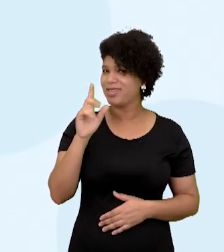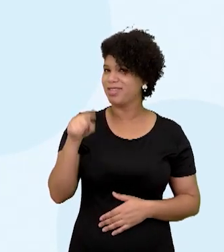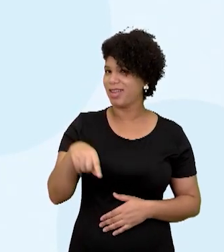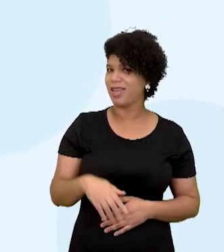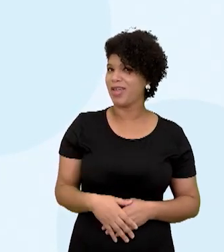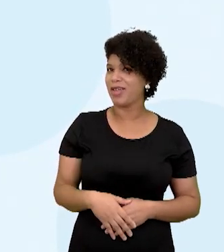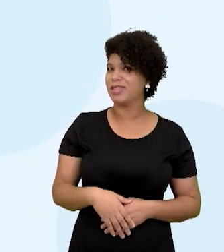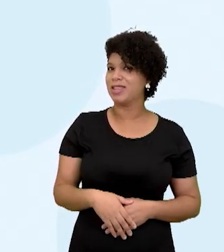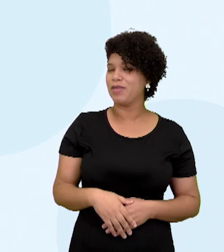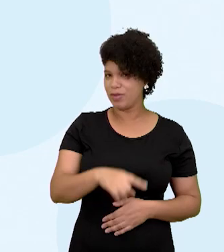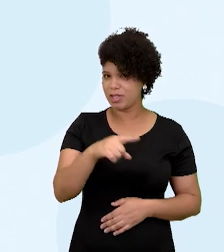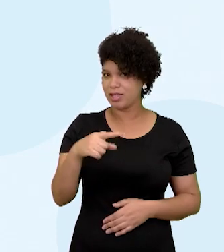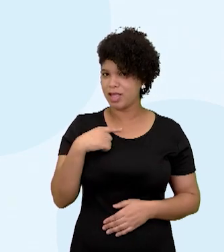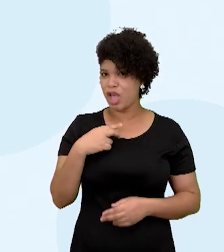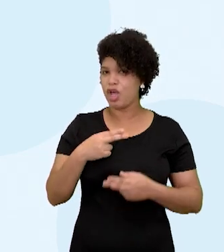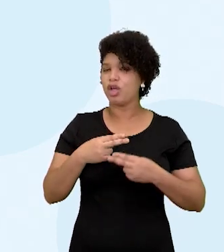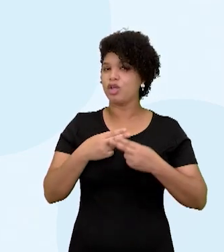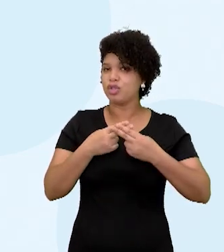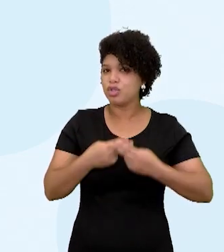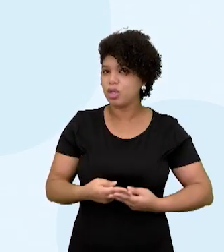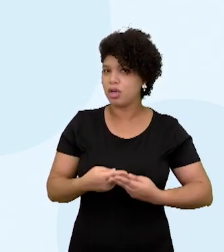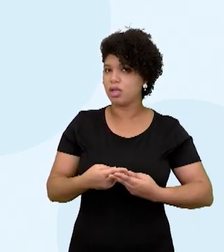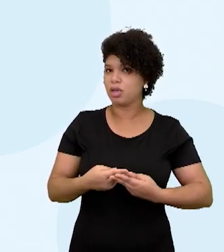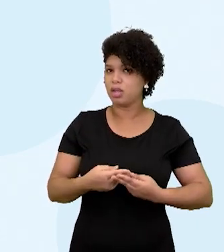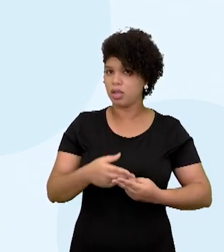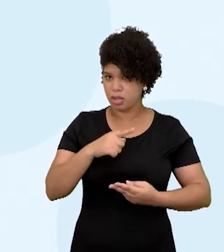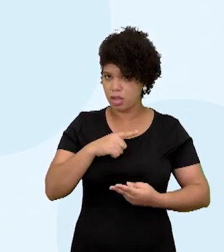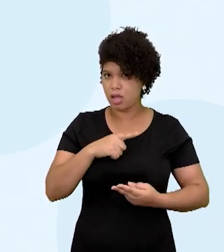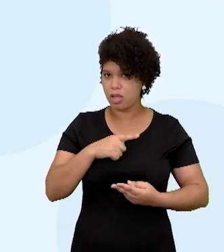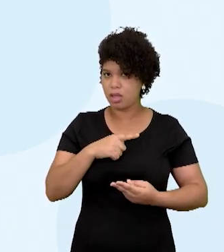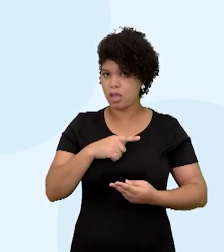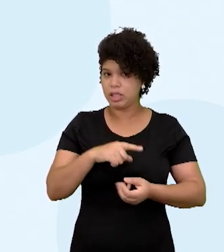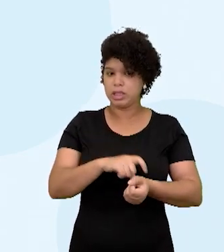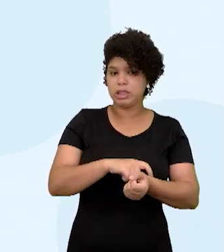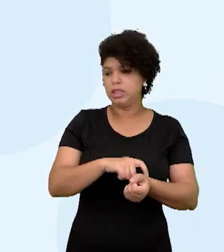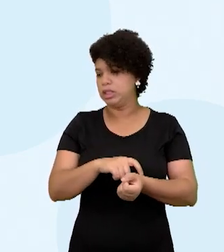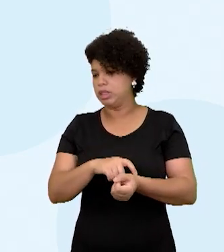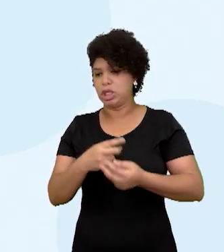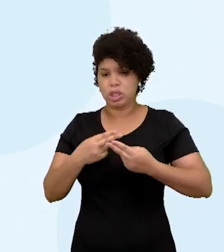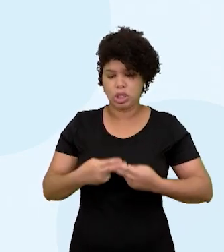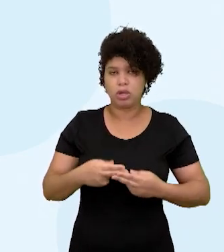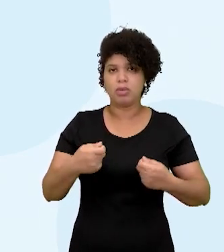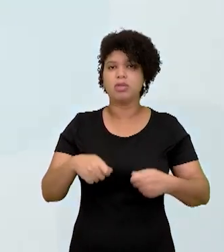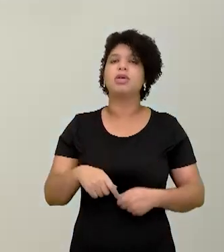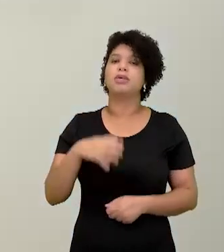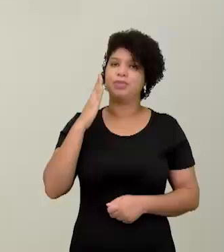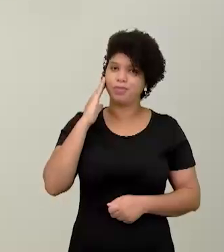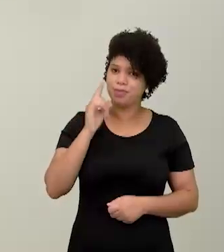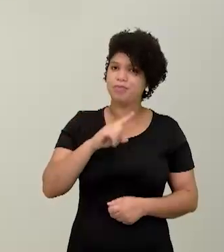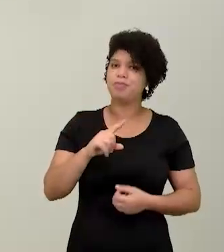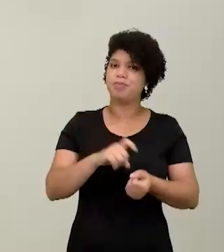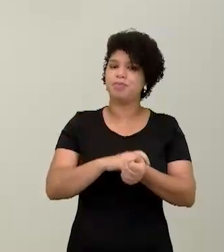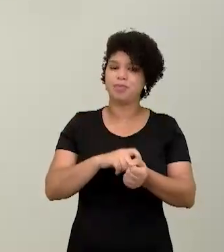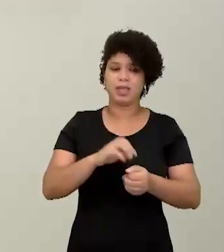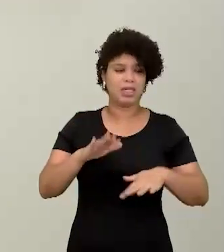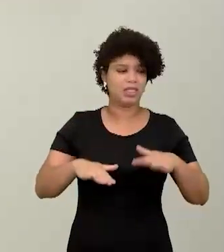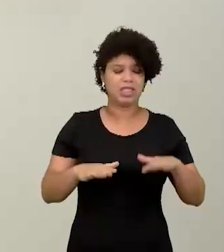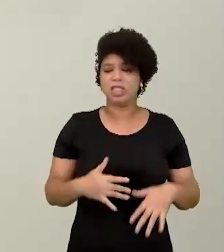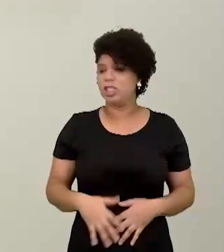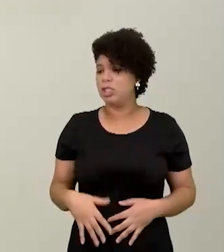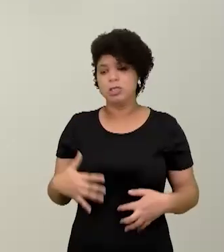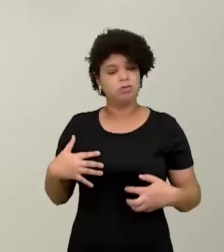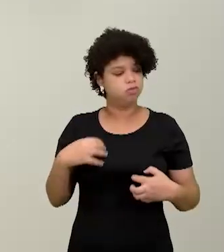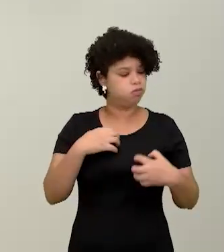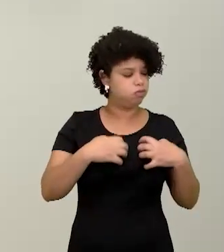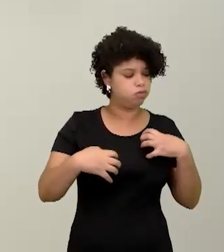né? Quem mais achou que ia estar? Tolerância ao estresse. Não tem como. Quem que não teve um momento aí que ficou